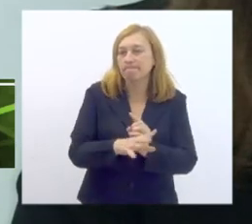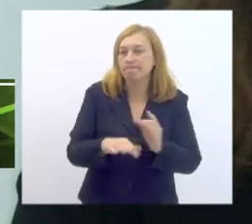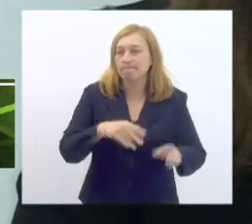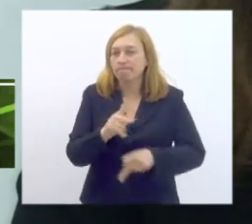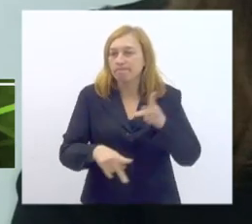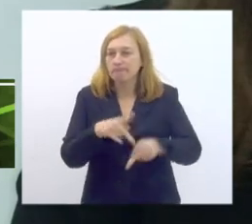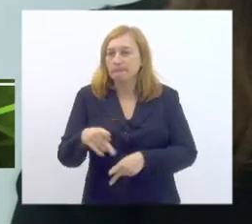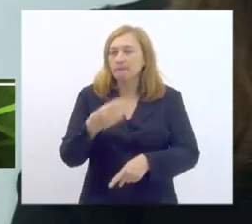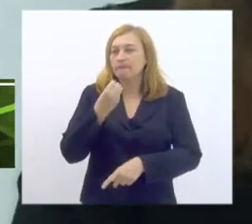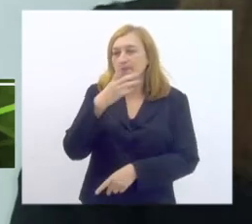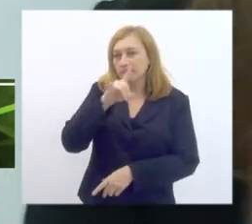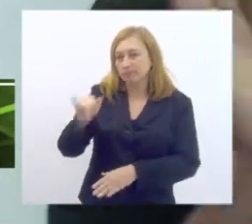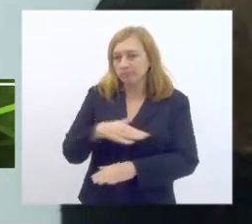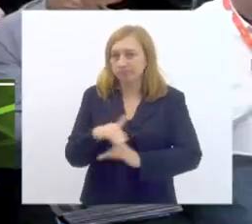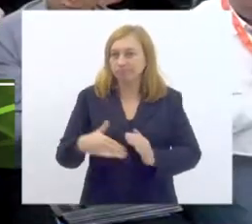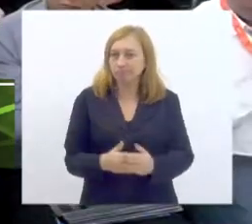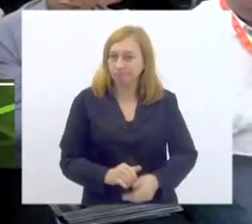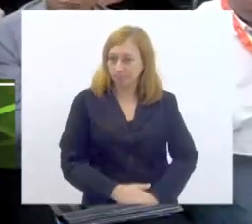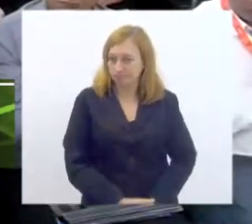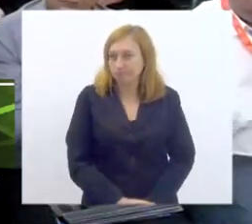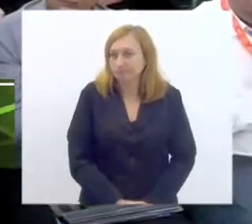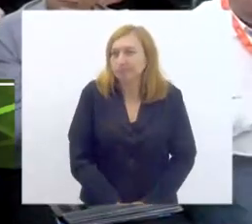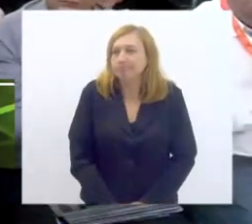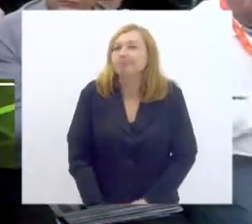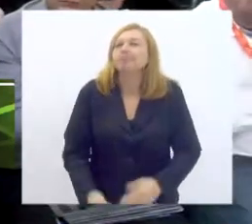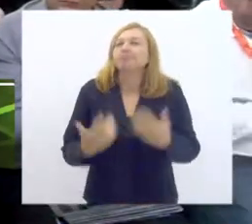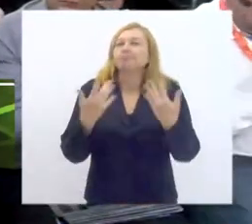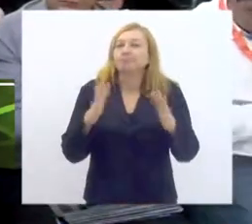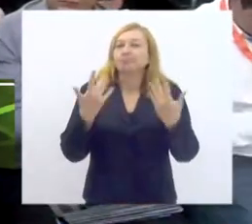população. Bom dia a todos.